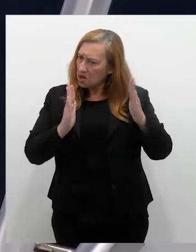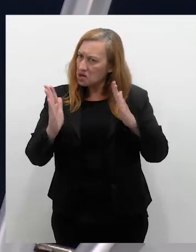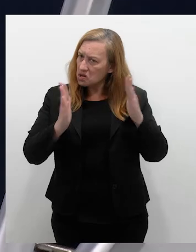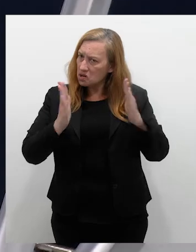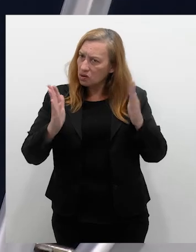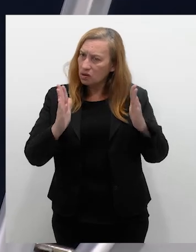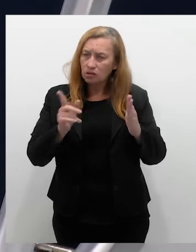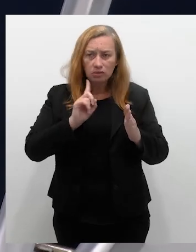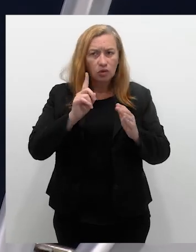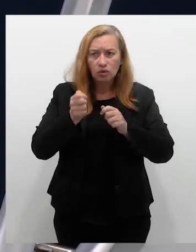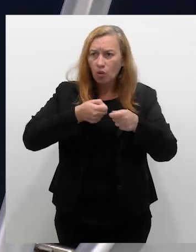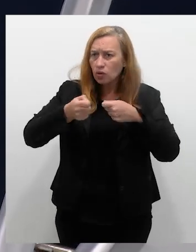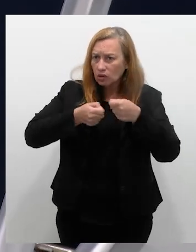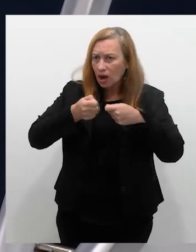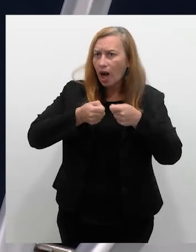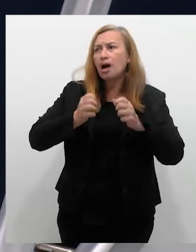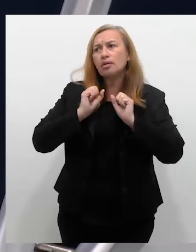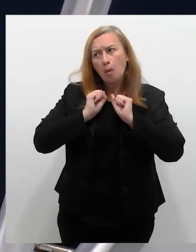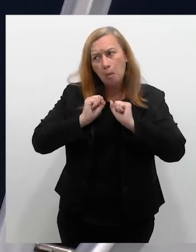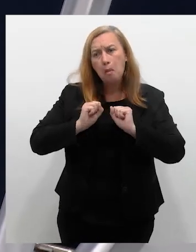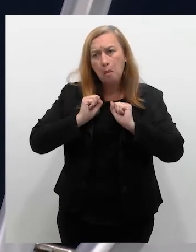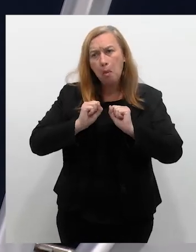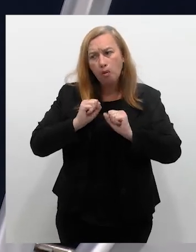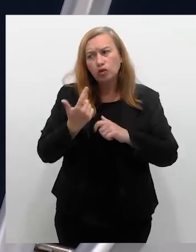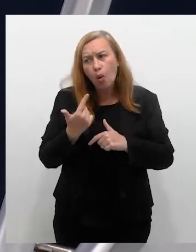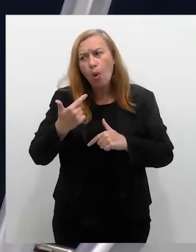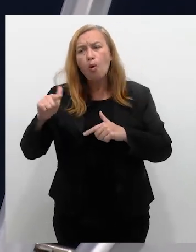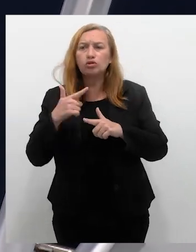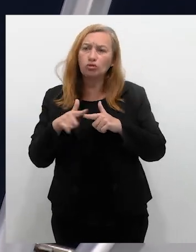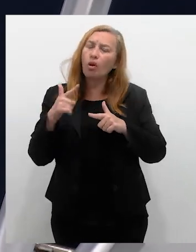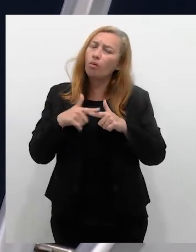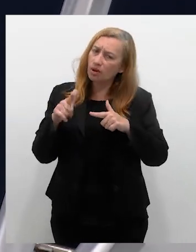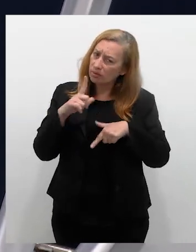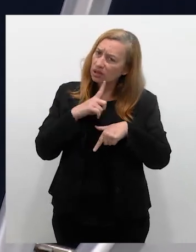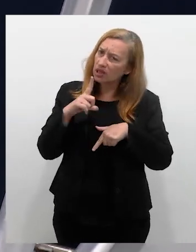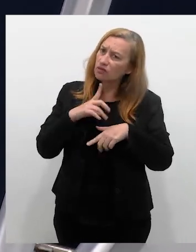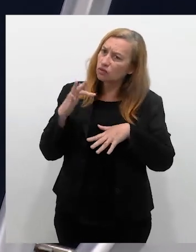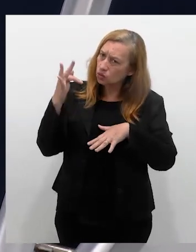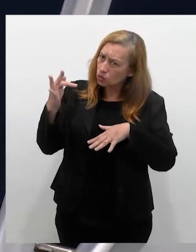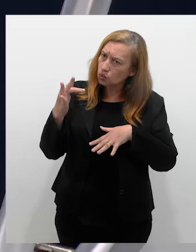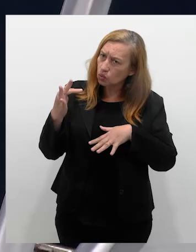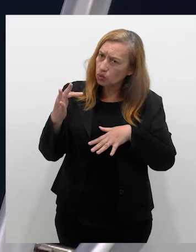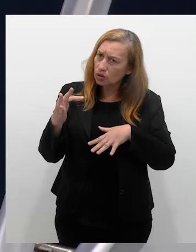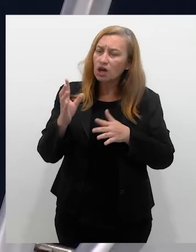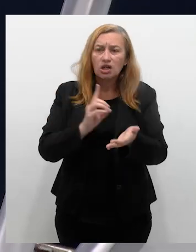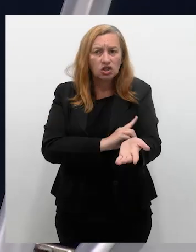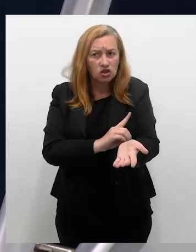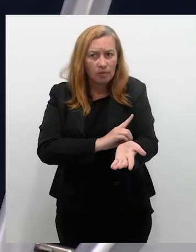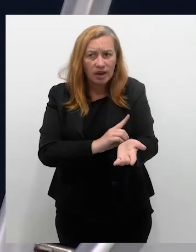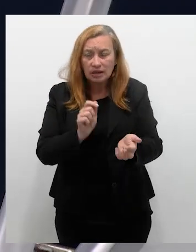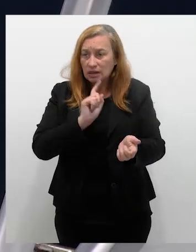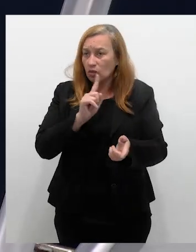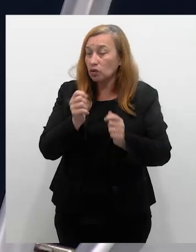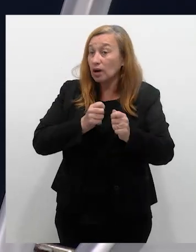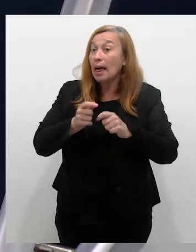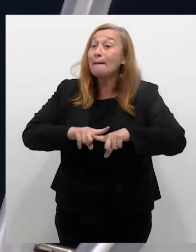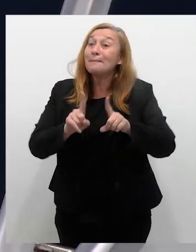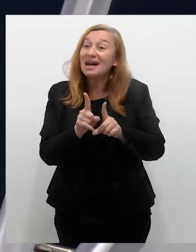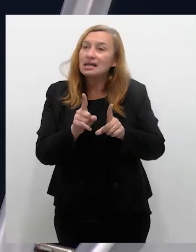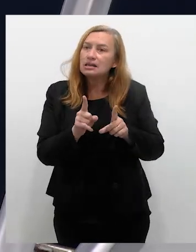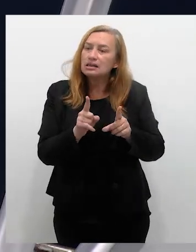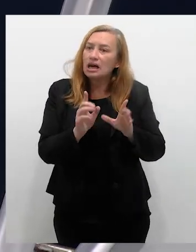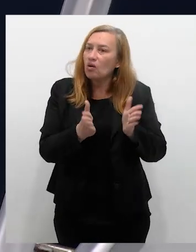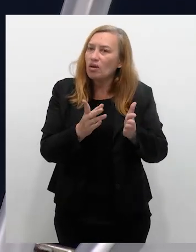porque você não está controlada, então você pode ter outros problemas e tal, da sua diabetes não está controlada.